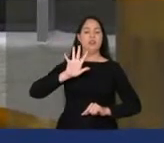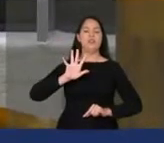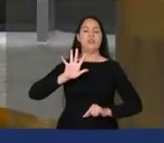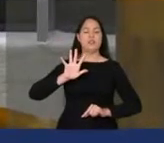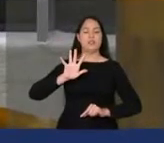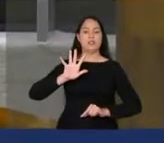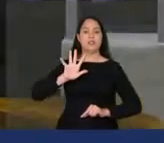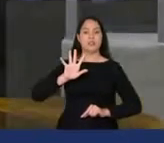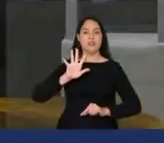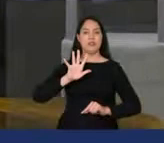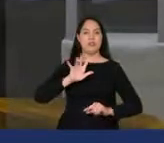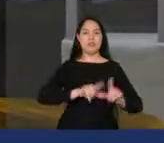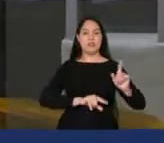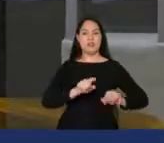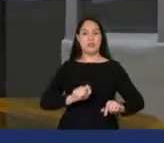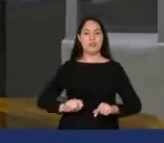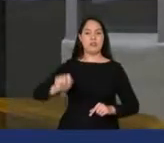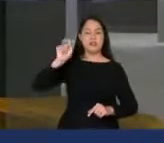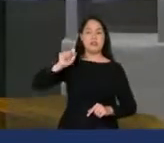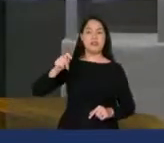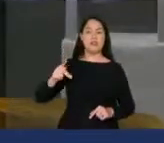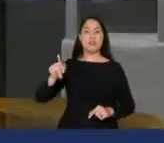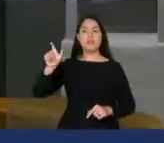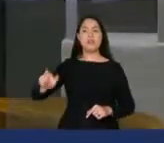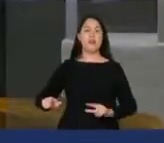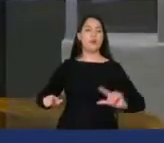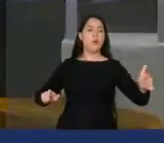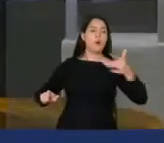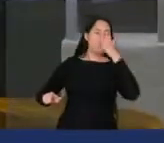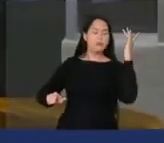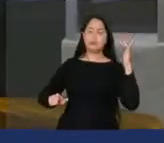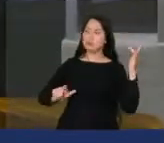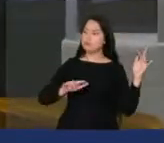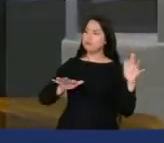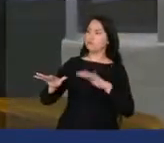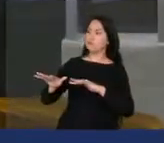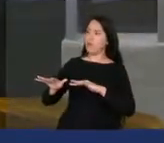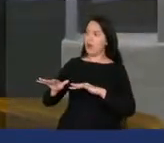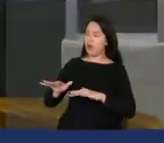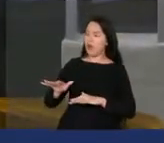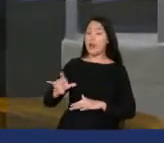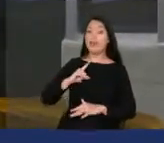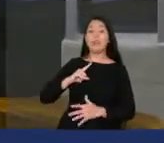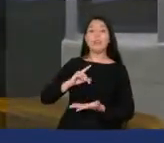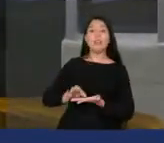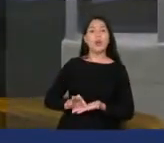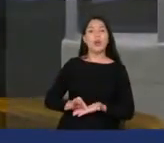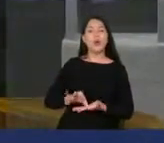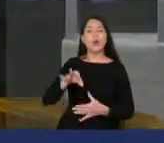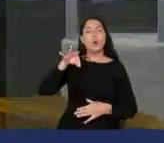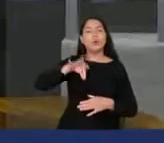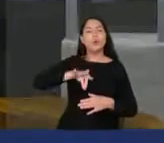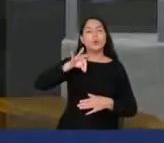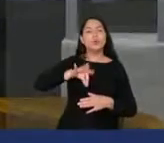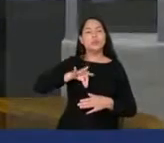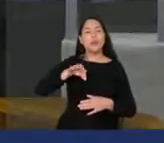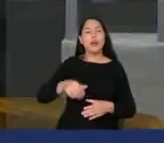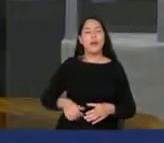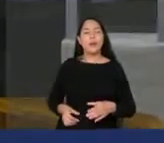ele foi reconhecido por outras pessoas que bebiam o chá, o vinho das almas, como um mestre.